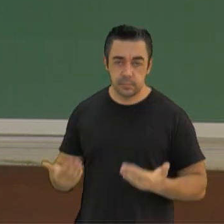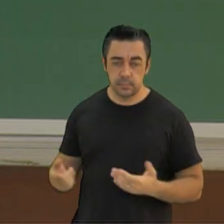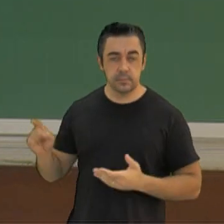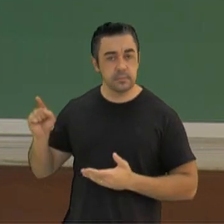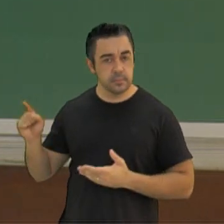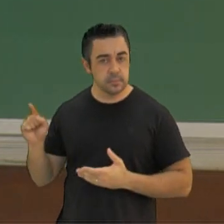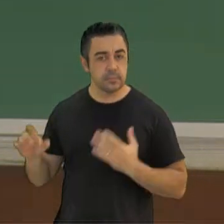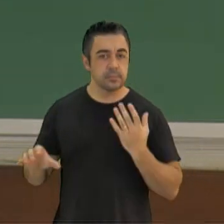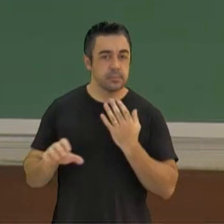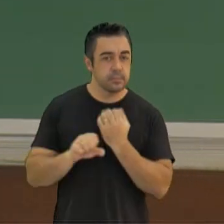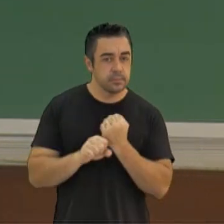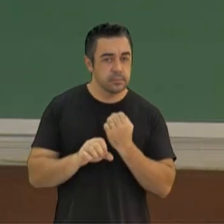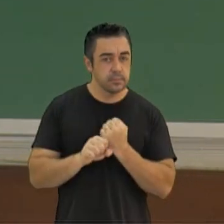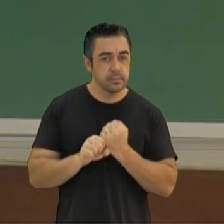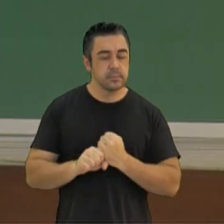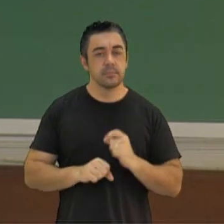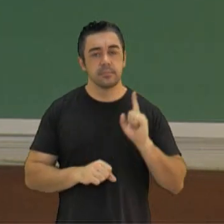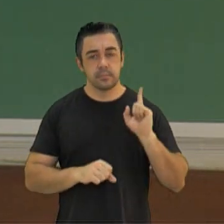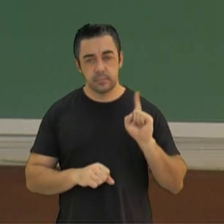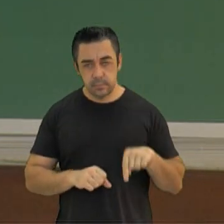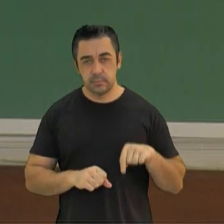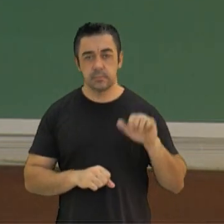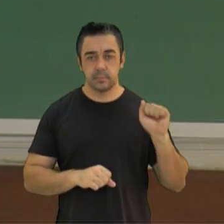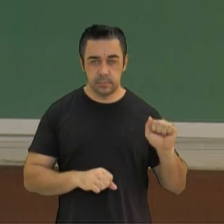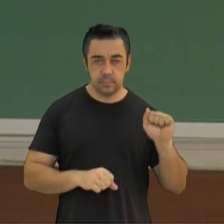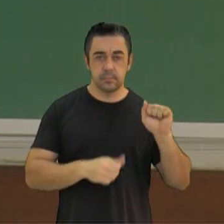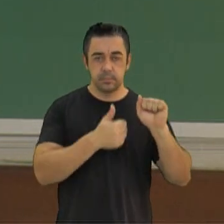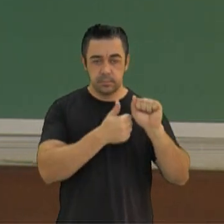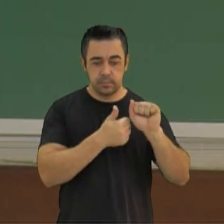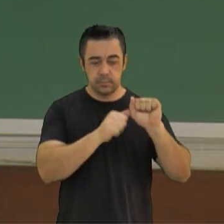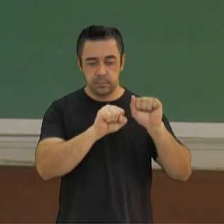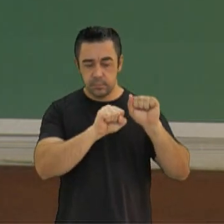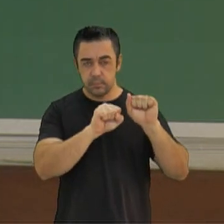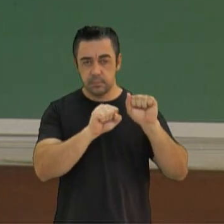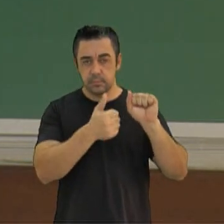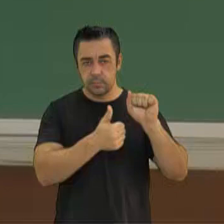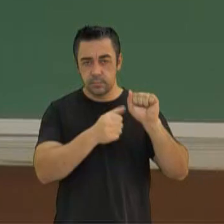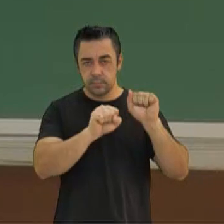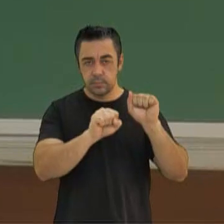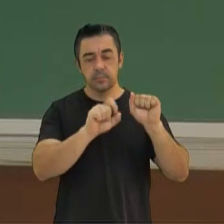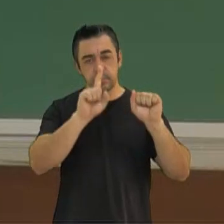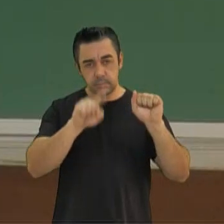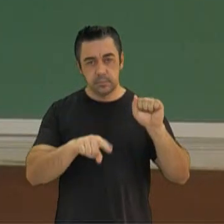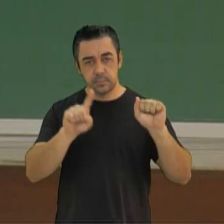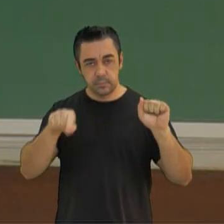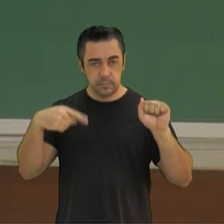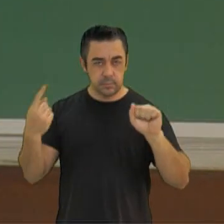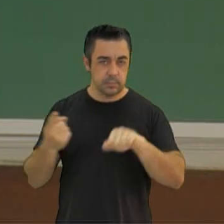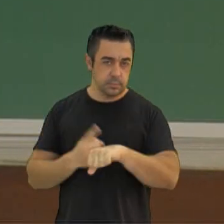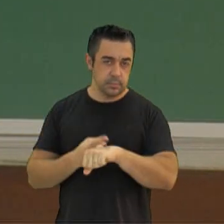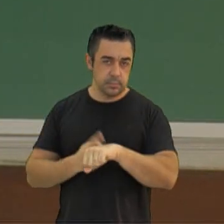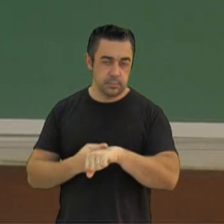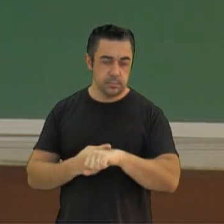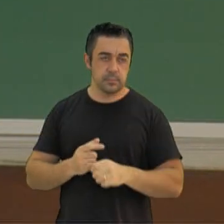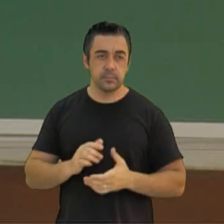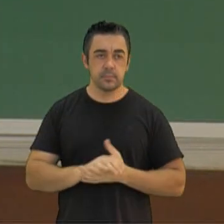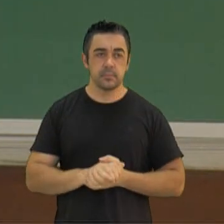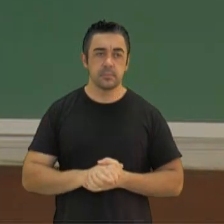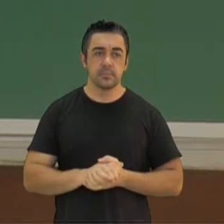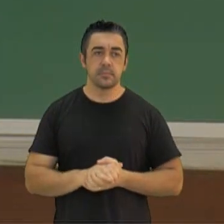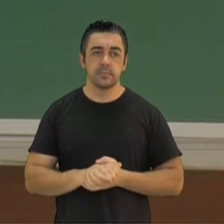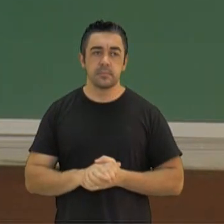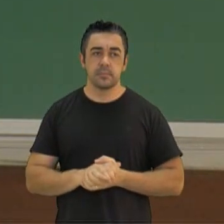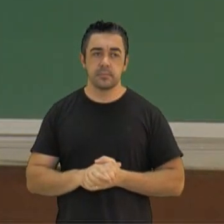nós vamos calcular o 18º termo, que é este que vai me dar o próximo horário depois das 16,